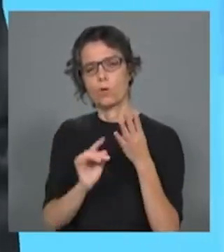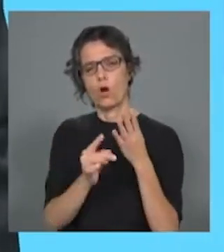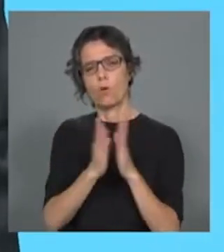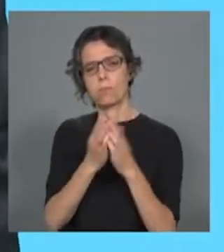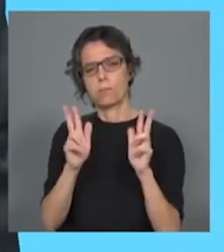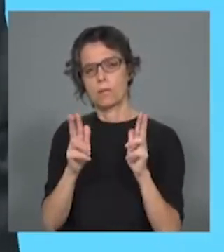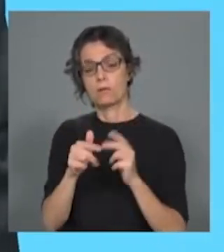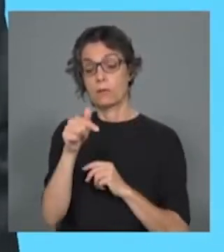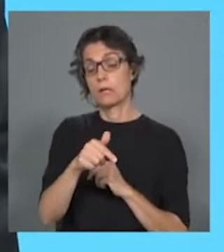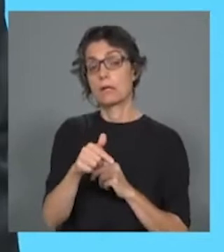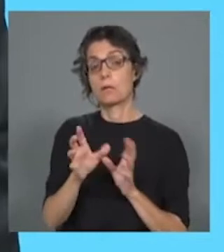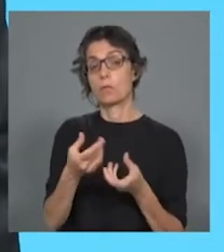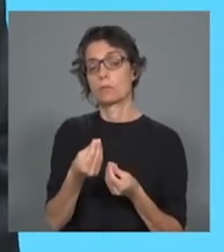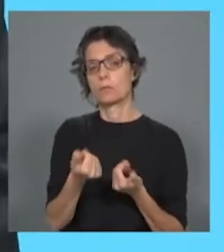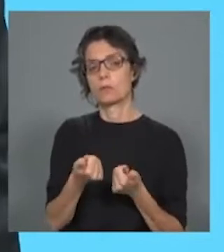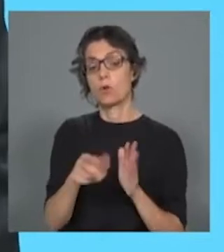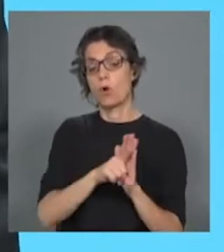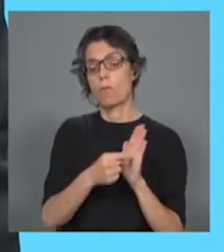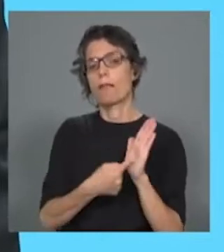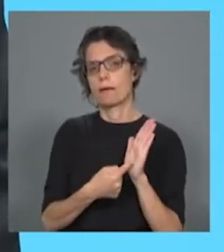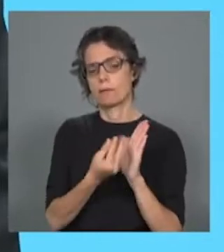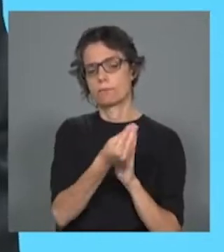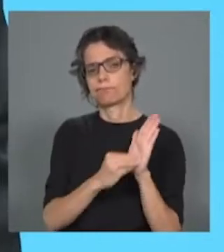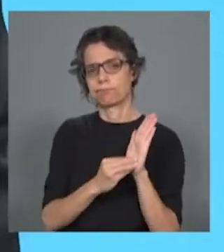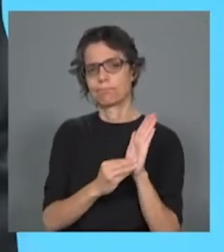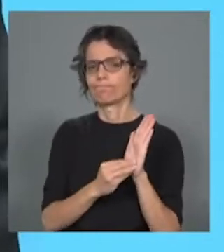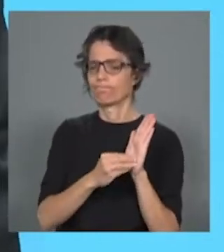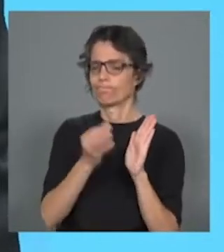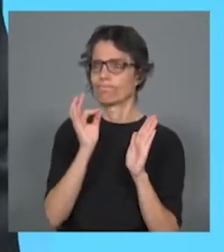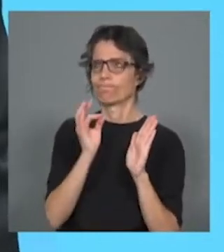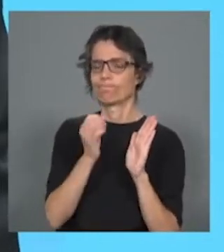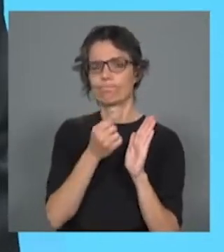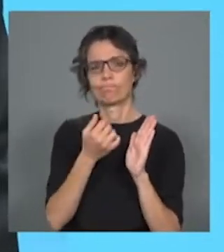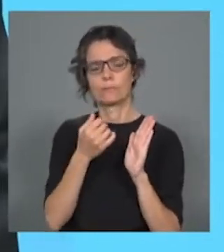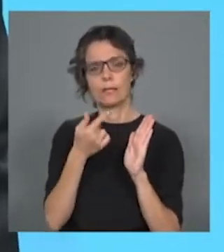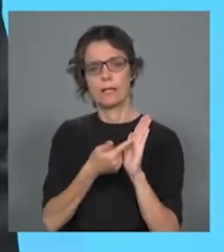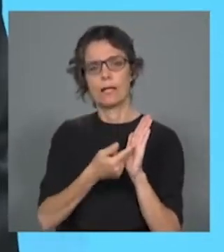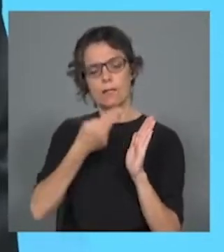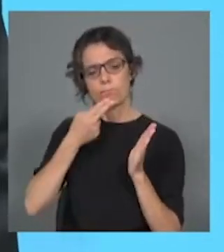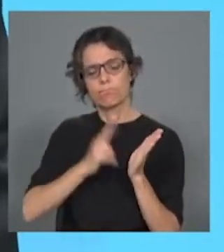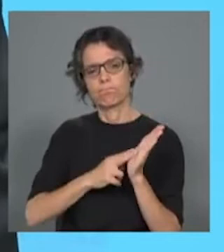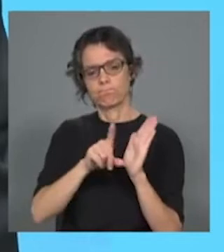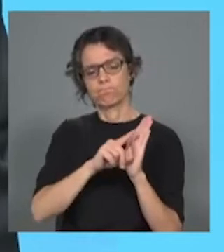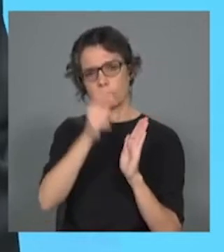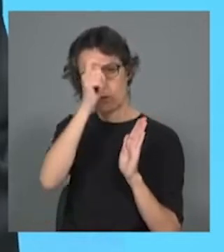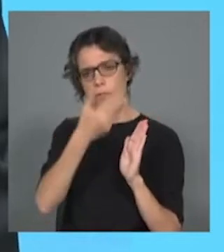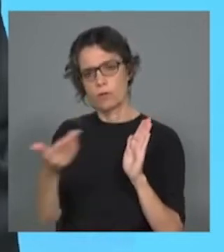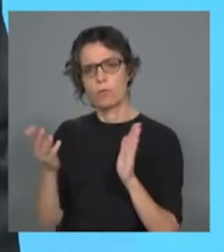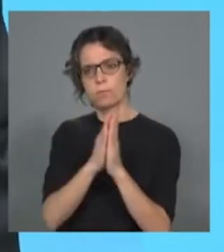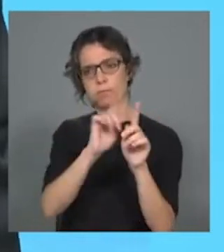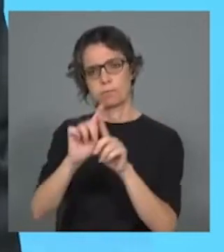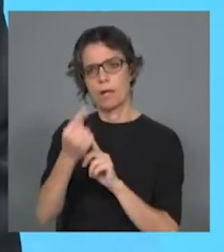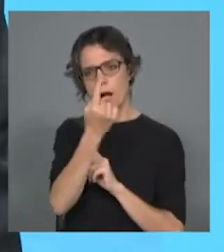E, felizmente, temos uma lei que respeita a diversidade das religiões e os seus estilos